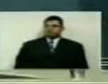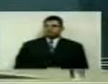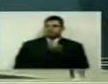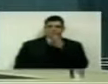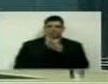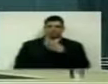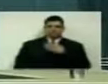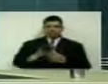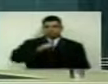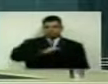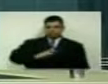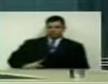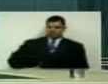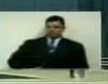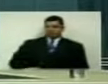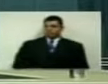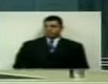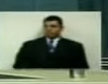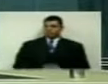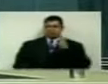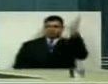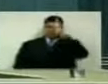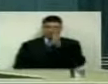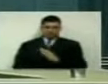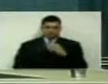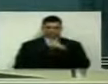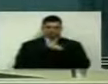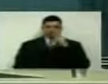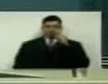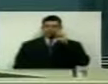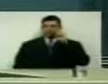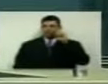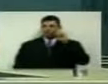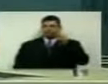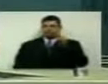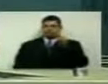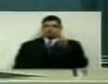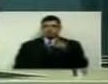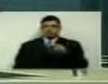Senhor presidente, o Brasil tem assistido